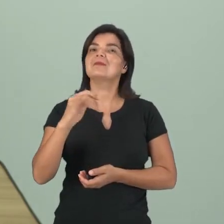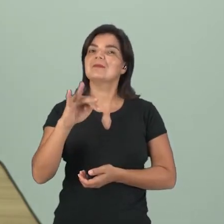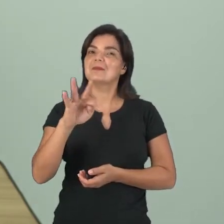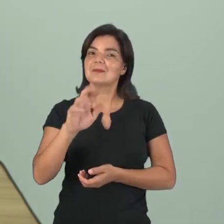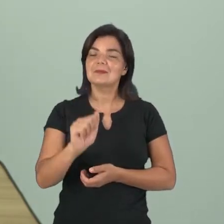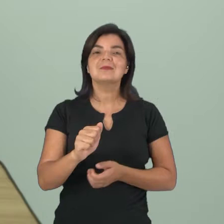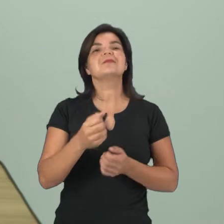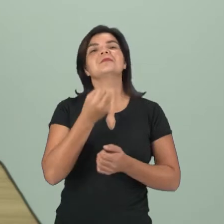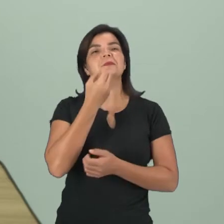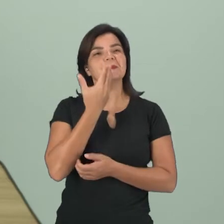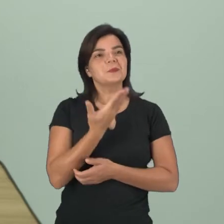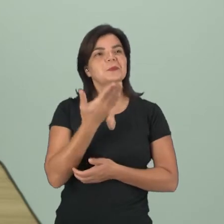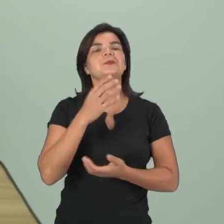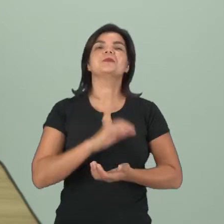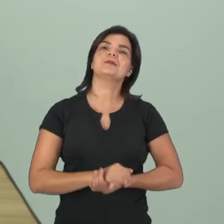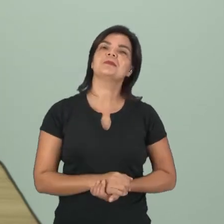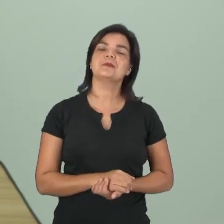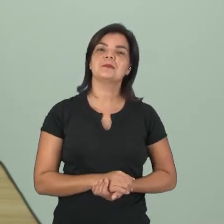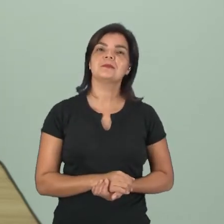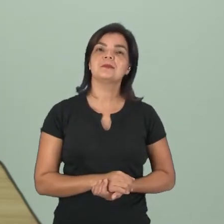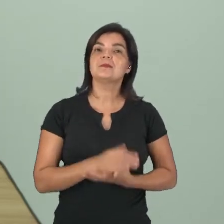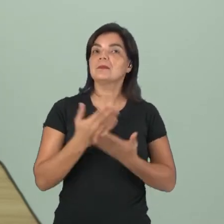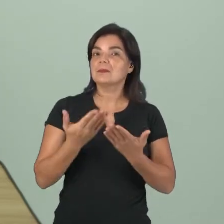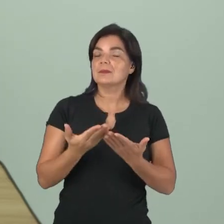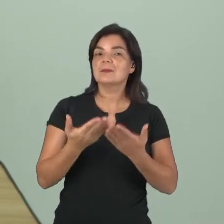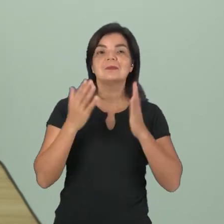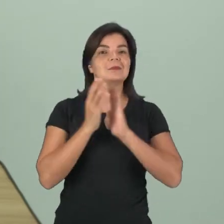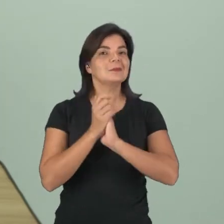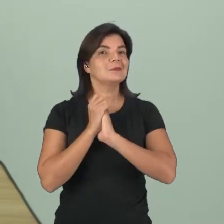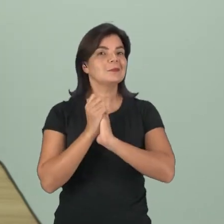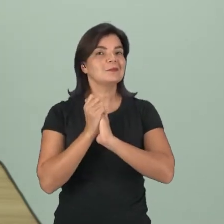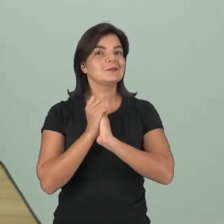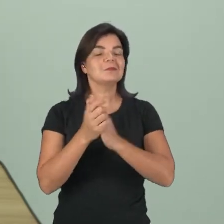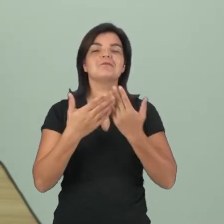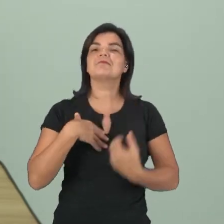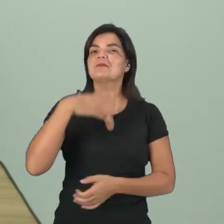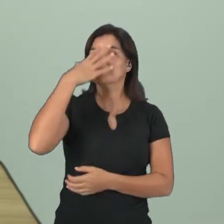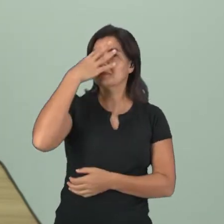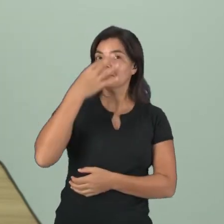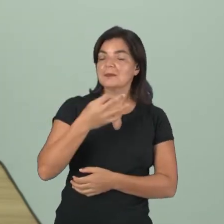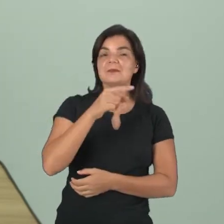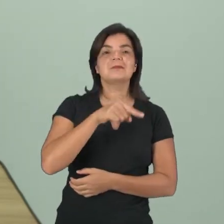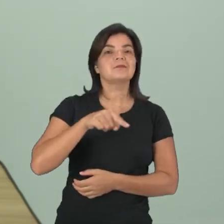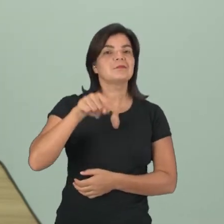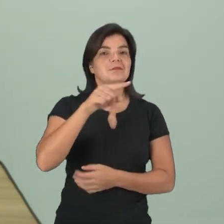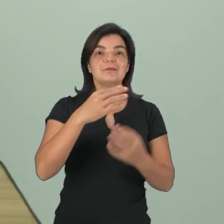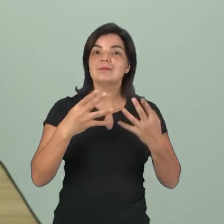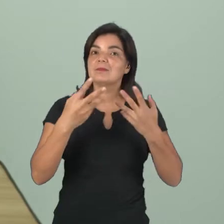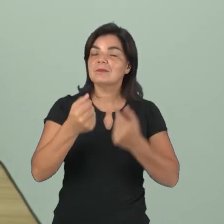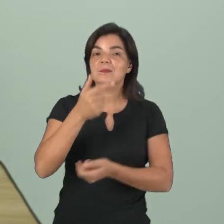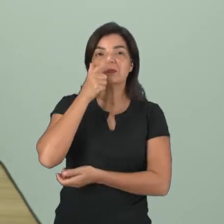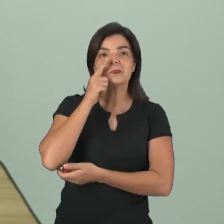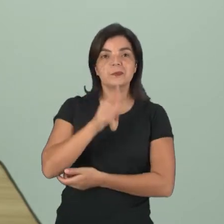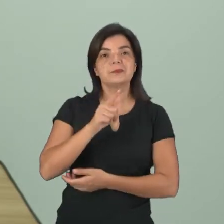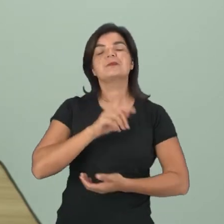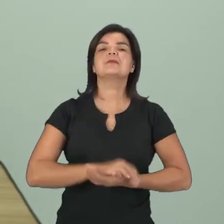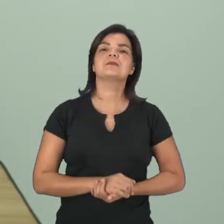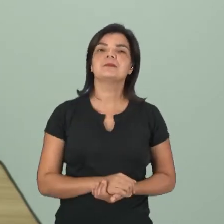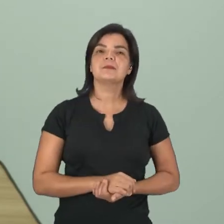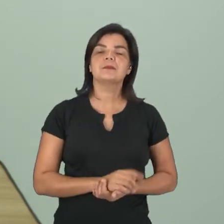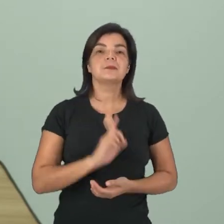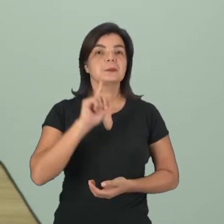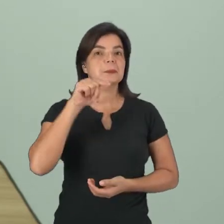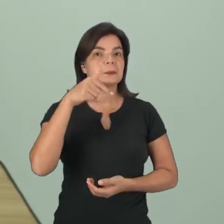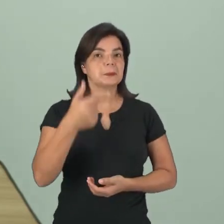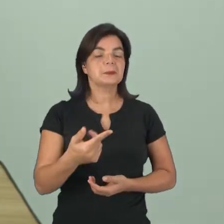receita! Muito bem, é a receita! Parabéns! Tenho certeza que todos acertaram. Vamos